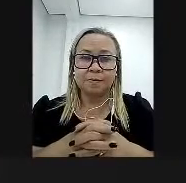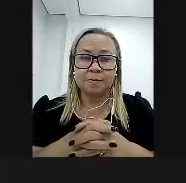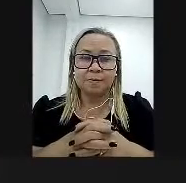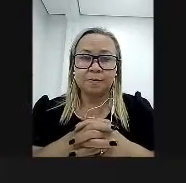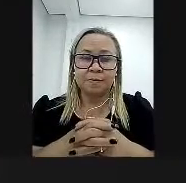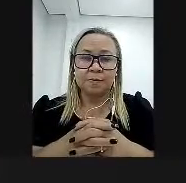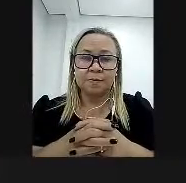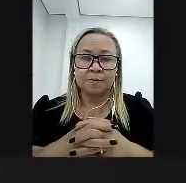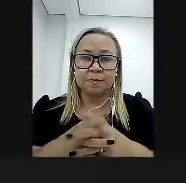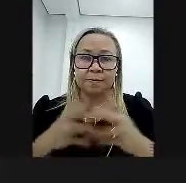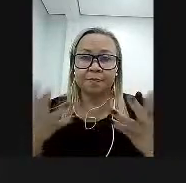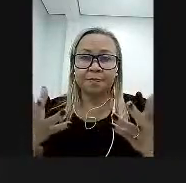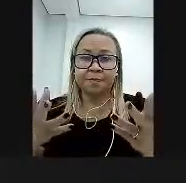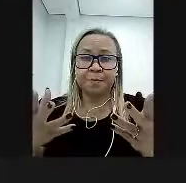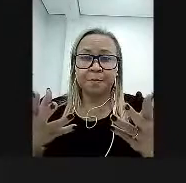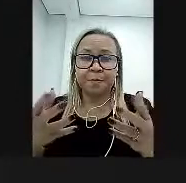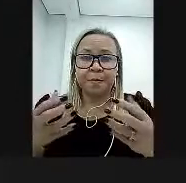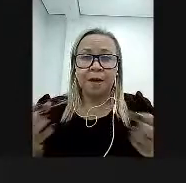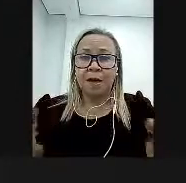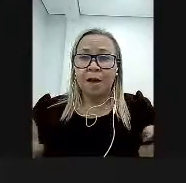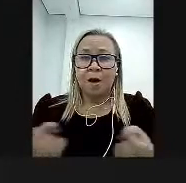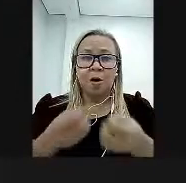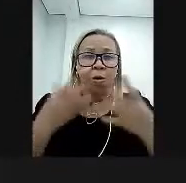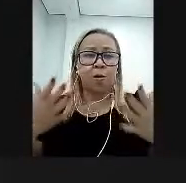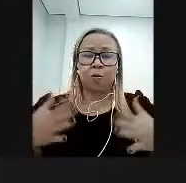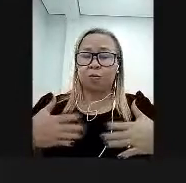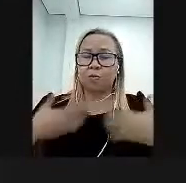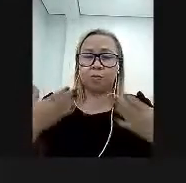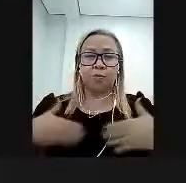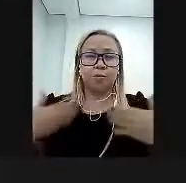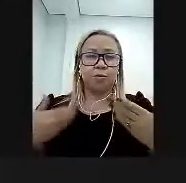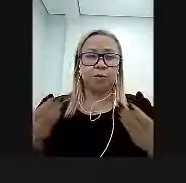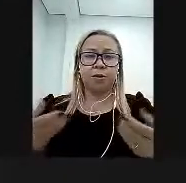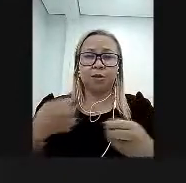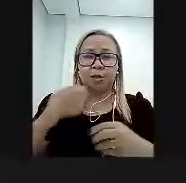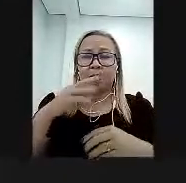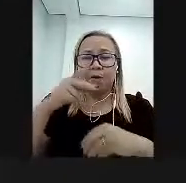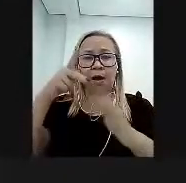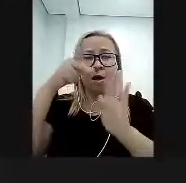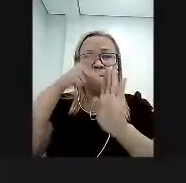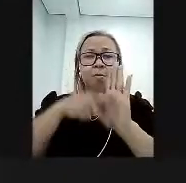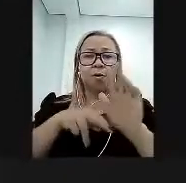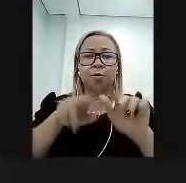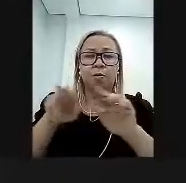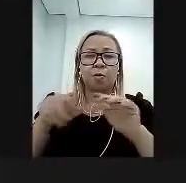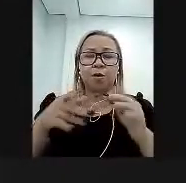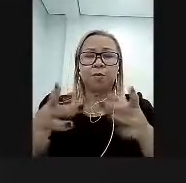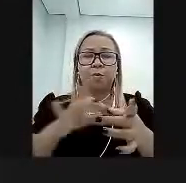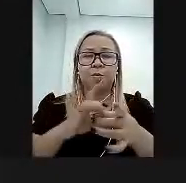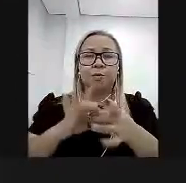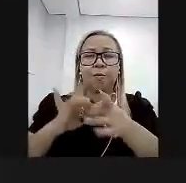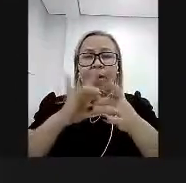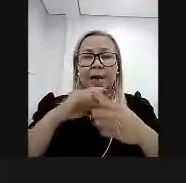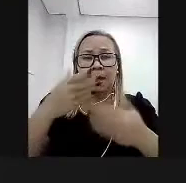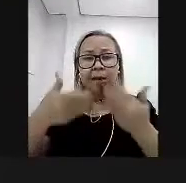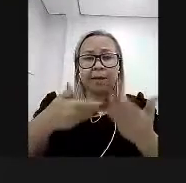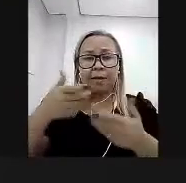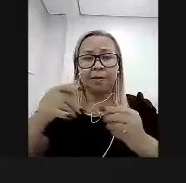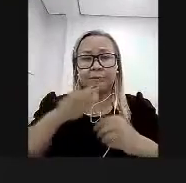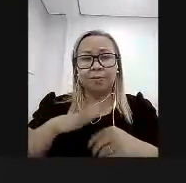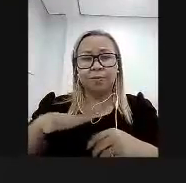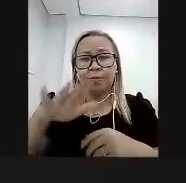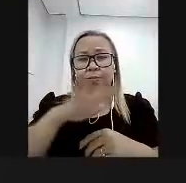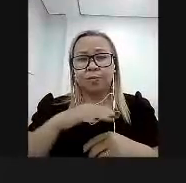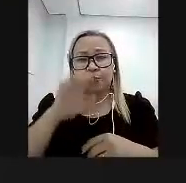Uma surpresa incrível estar num projeto como esse. Primeiro porque ele integra todos os